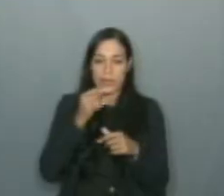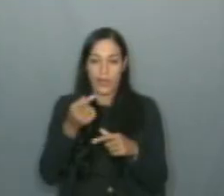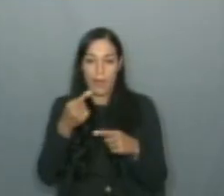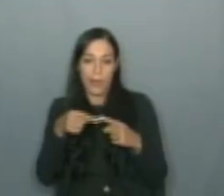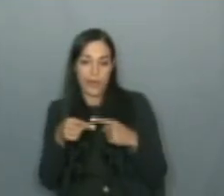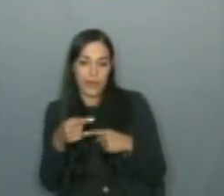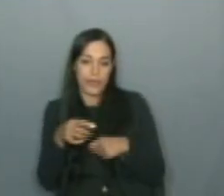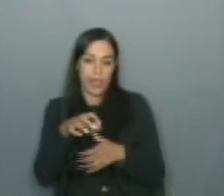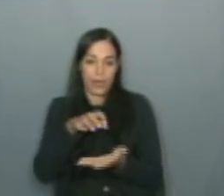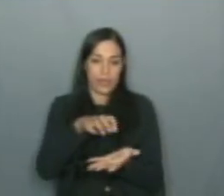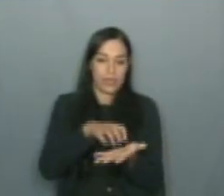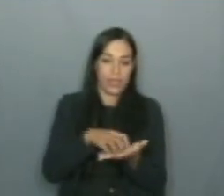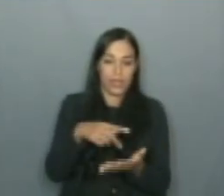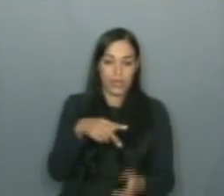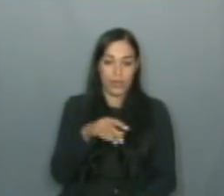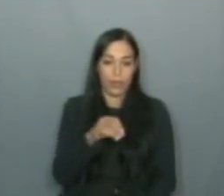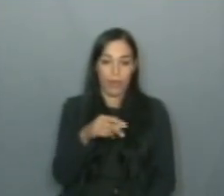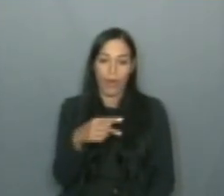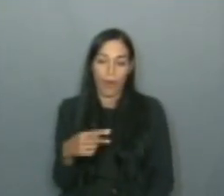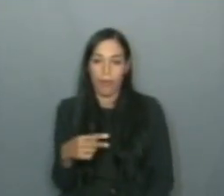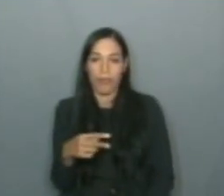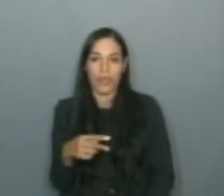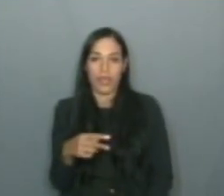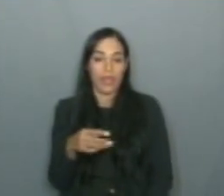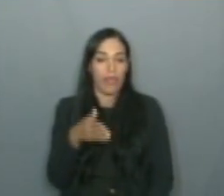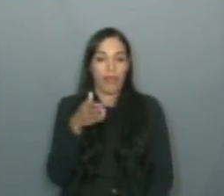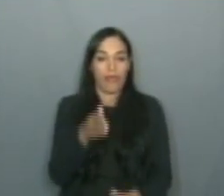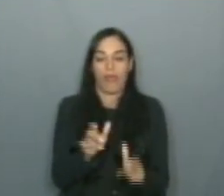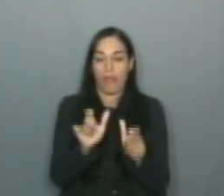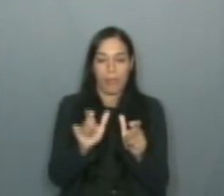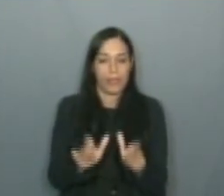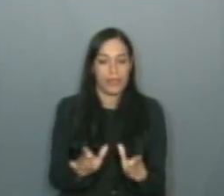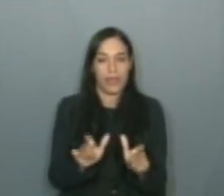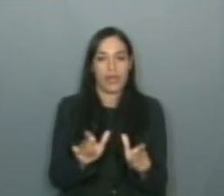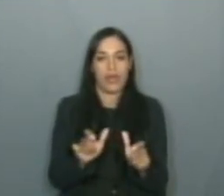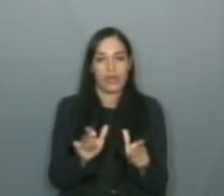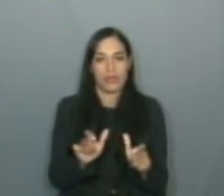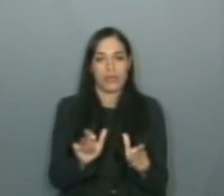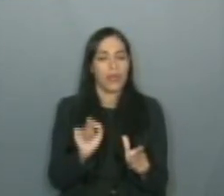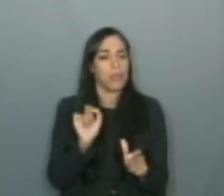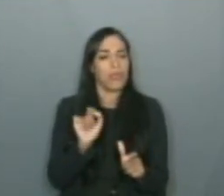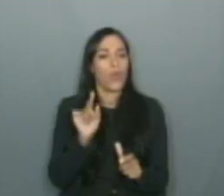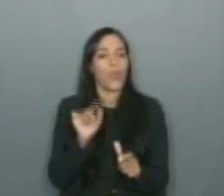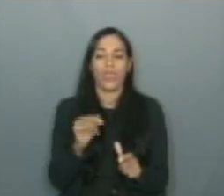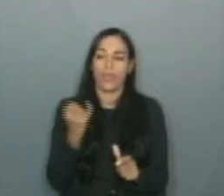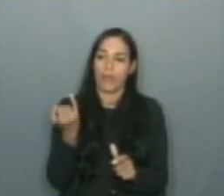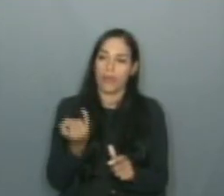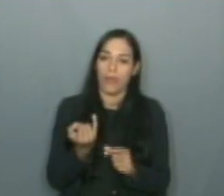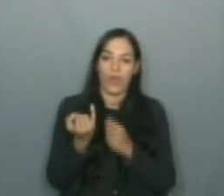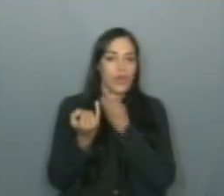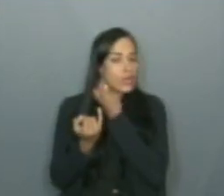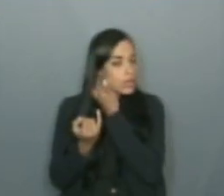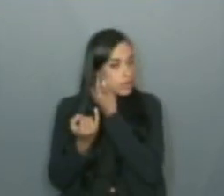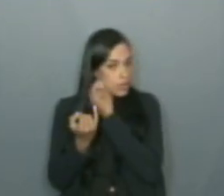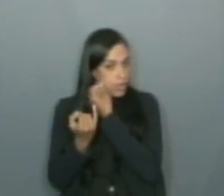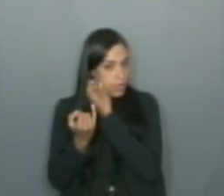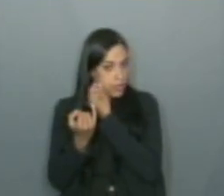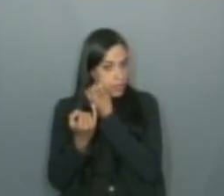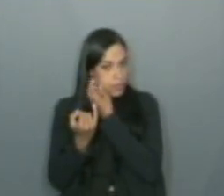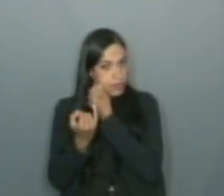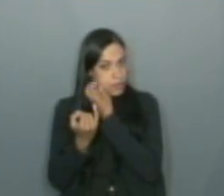pop, instalar em determinados lugares. Mas o que importa e o que de